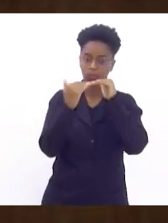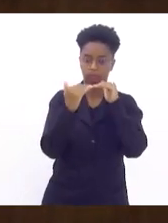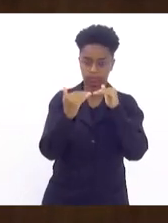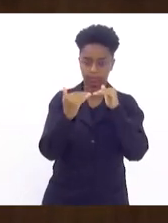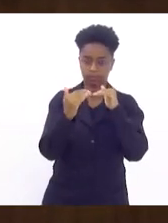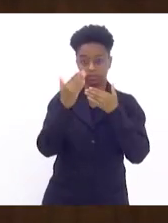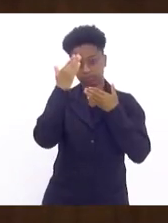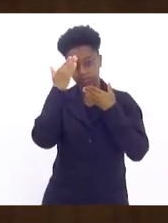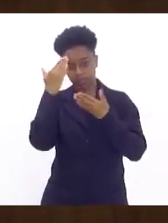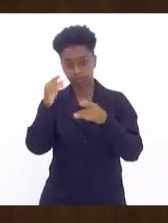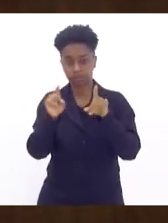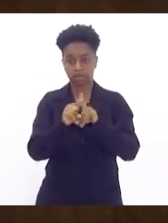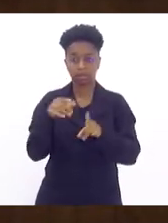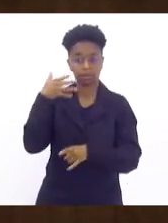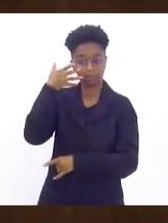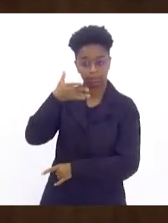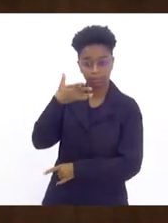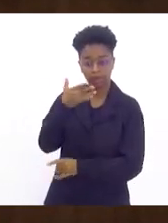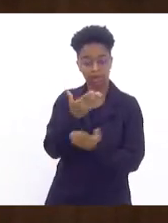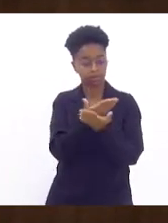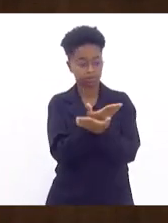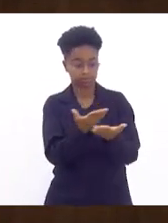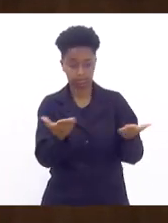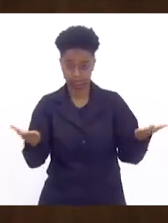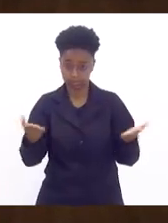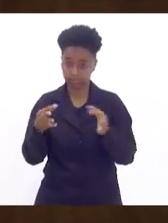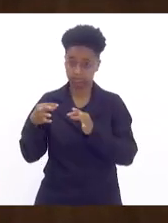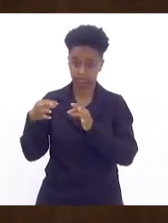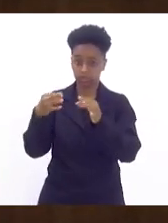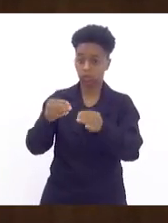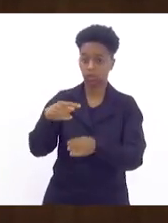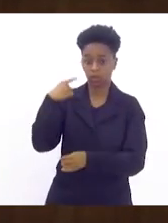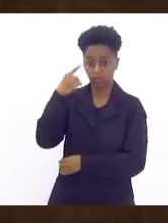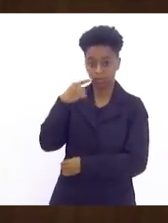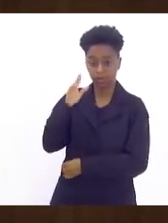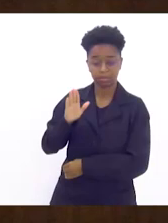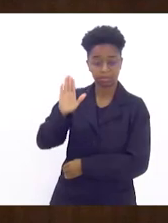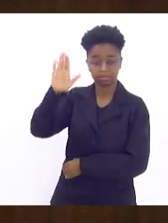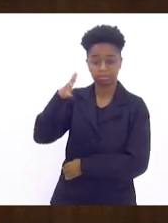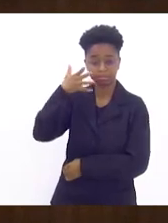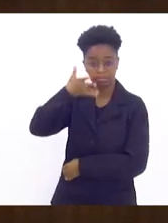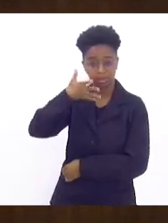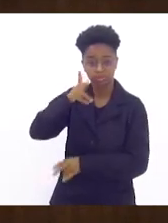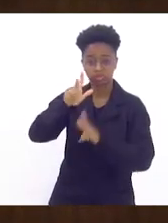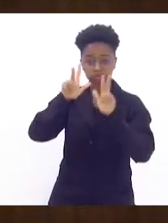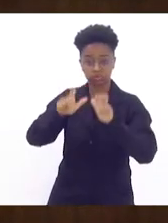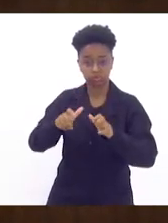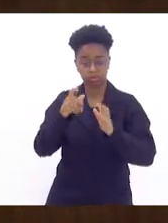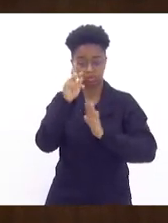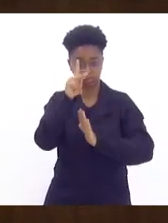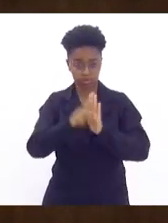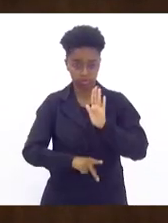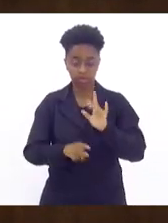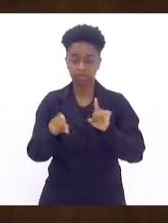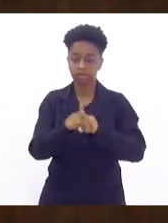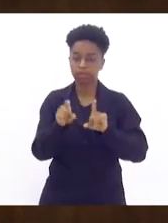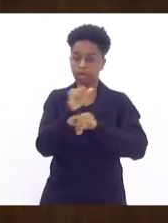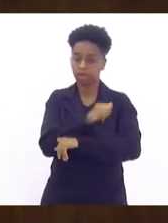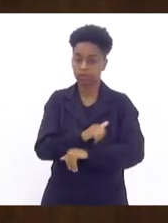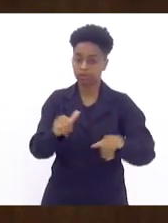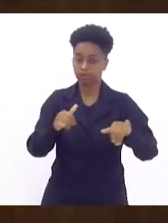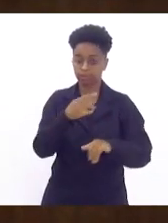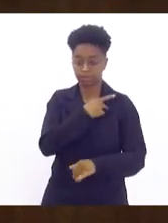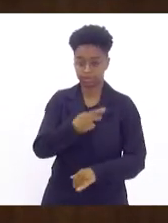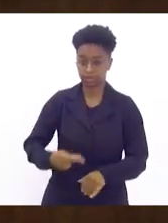agradecer as palavras os nobres colegas que se pronunciaram aqui sobre esse projeto e dizer presidente